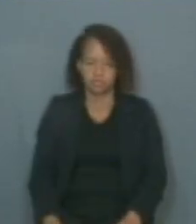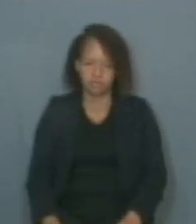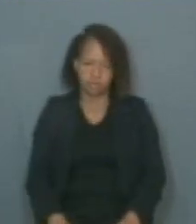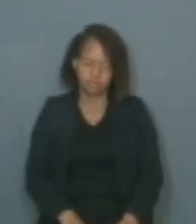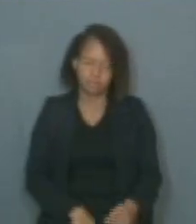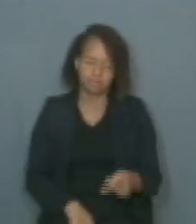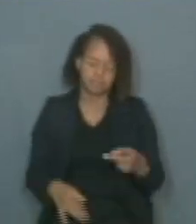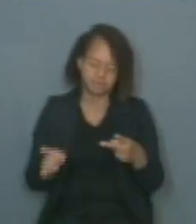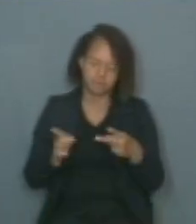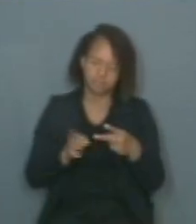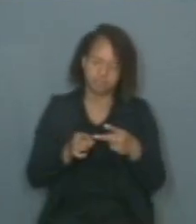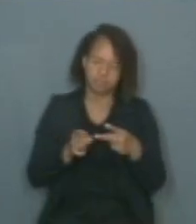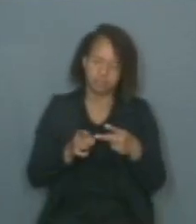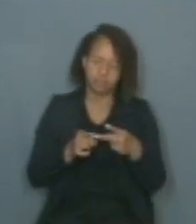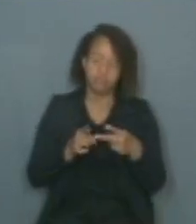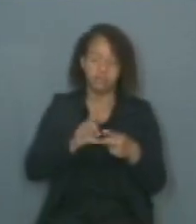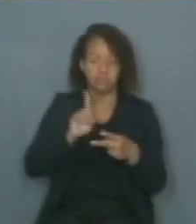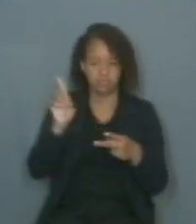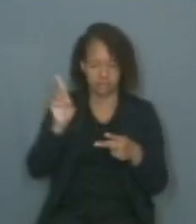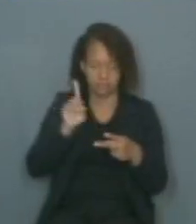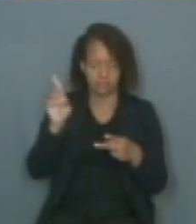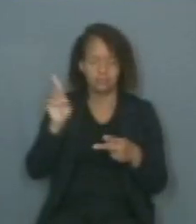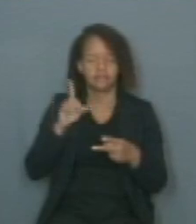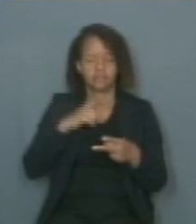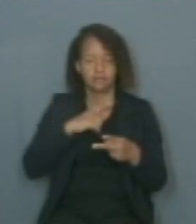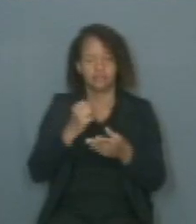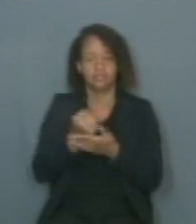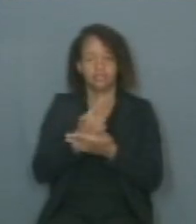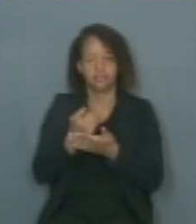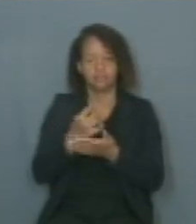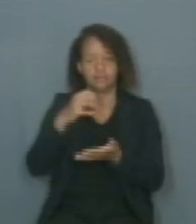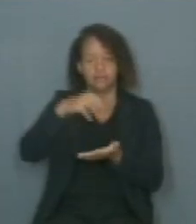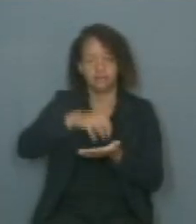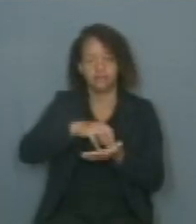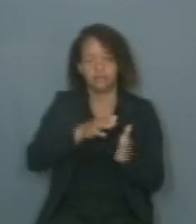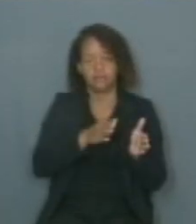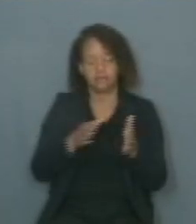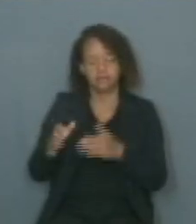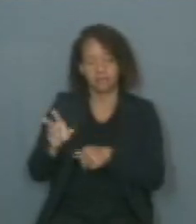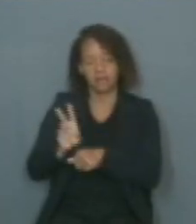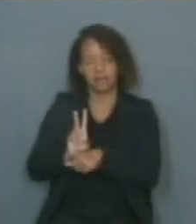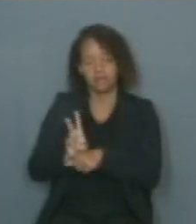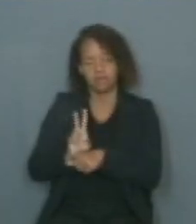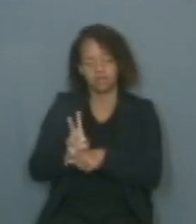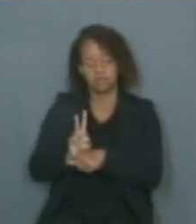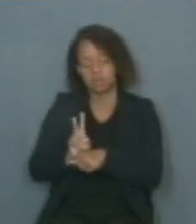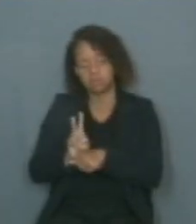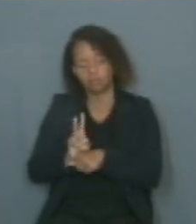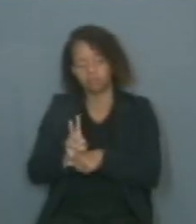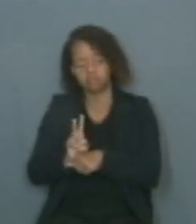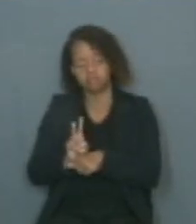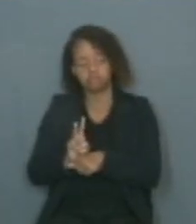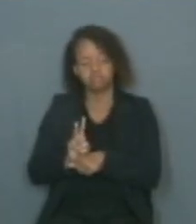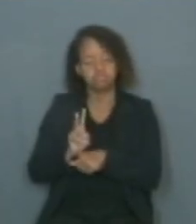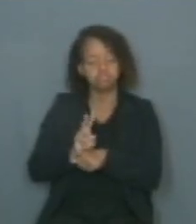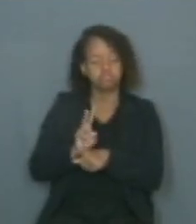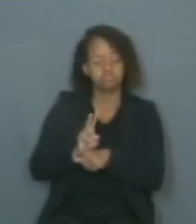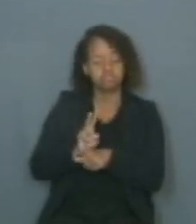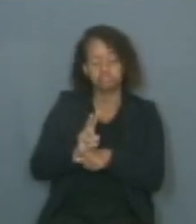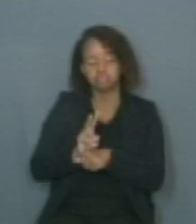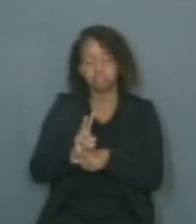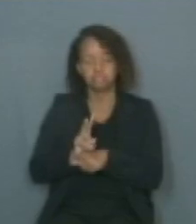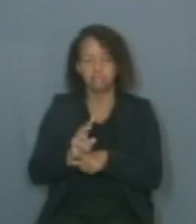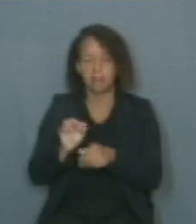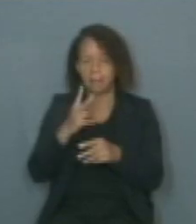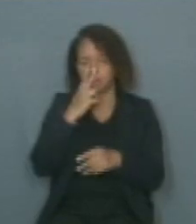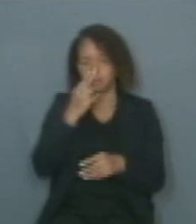coisa, vereadores. Lá também era uma farmácia distrital, mas durante a fiscalização, eu vi que lá também funcionava